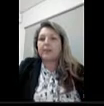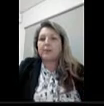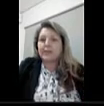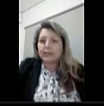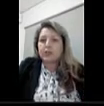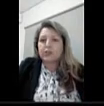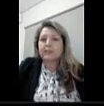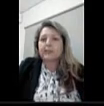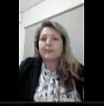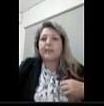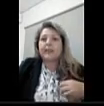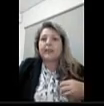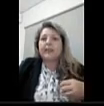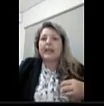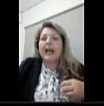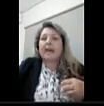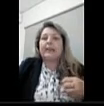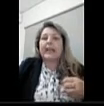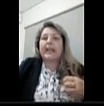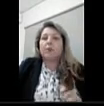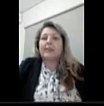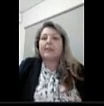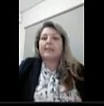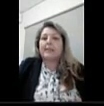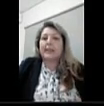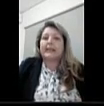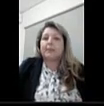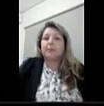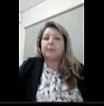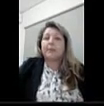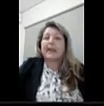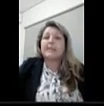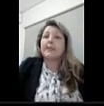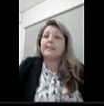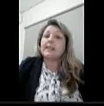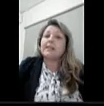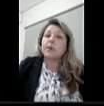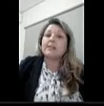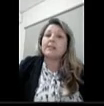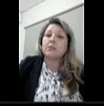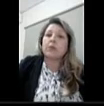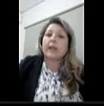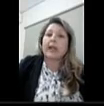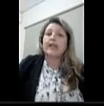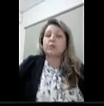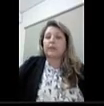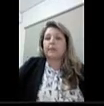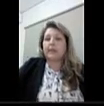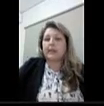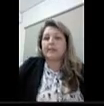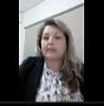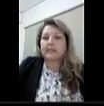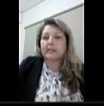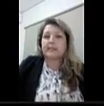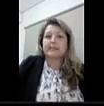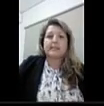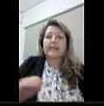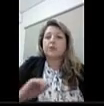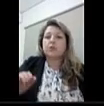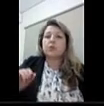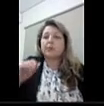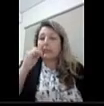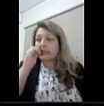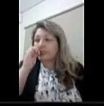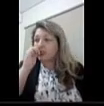ficar constrangida. Avaliar o conhecimento mais pelas respostas orais do que pelas escritas.